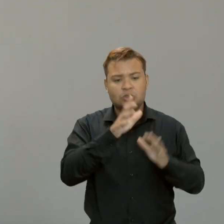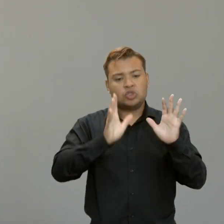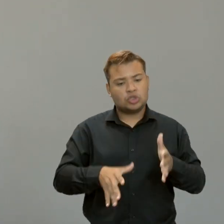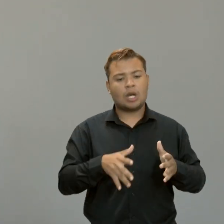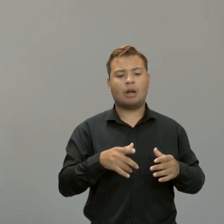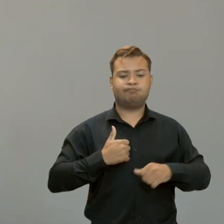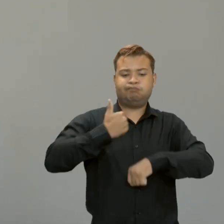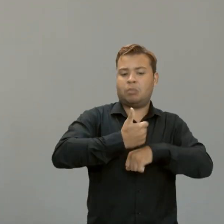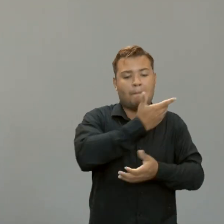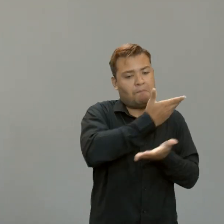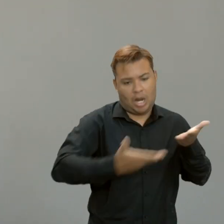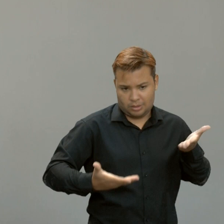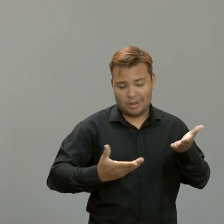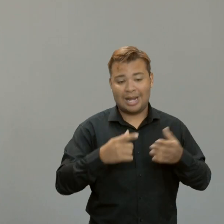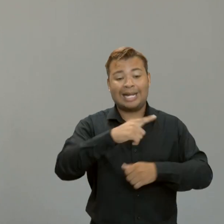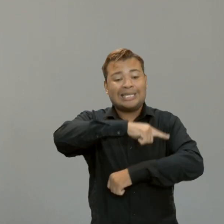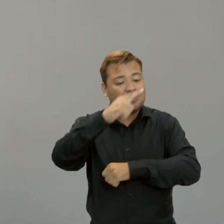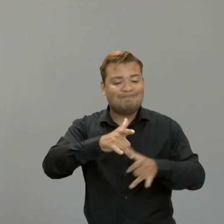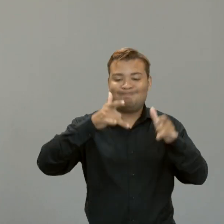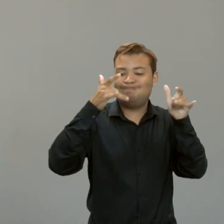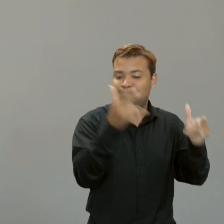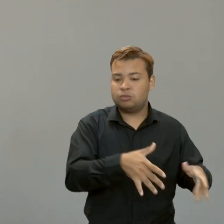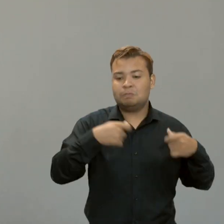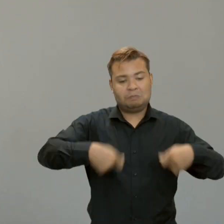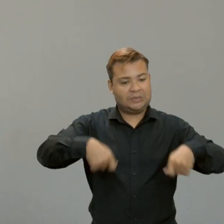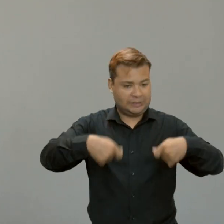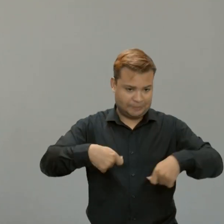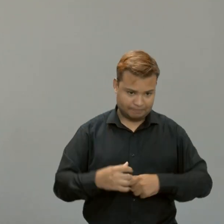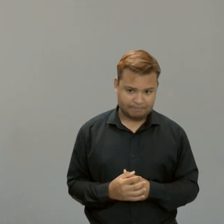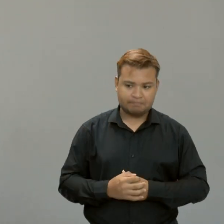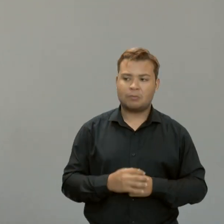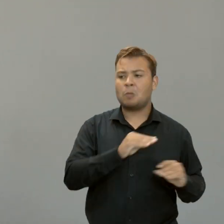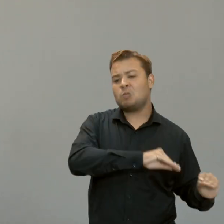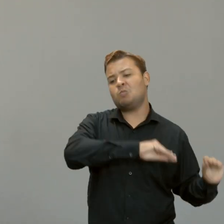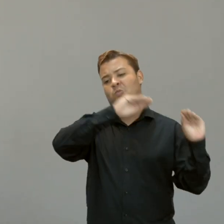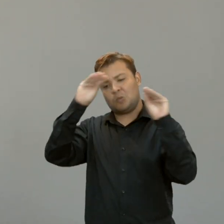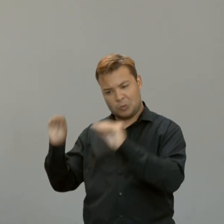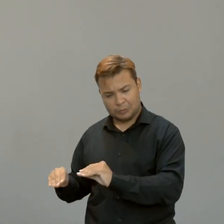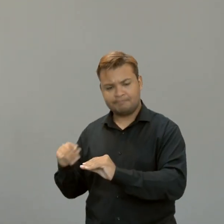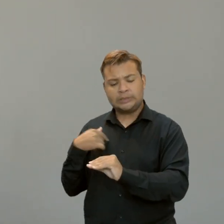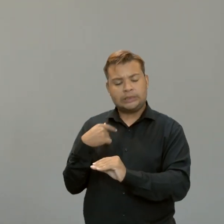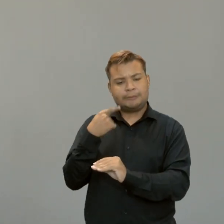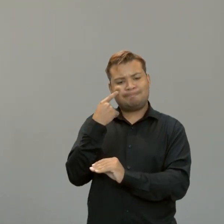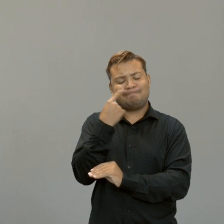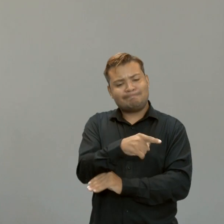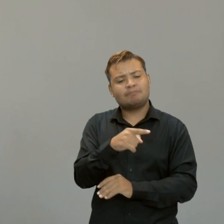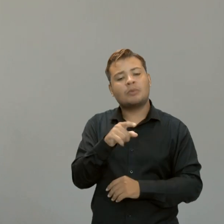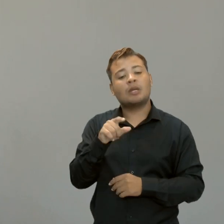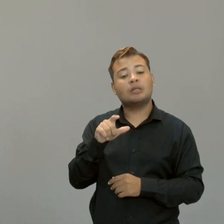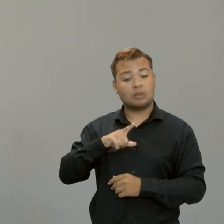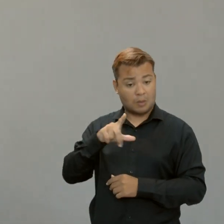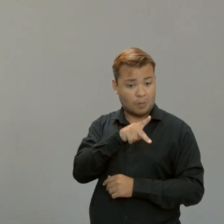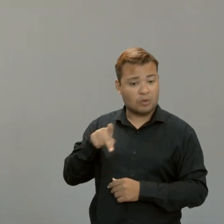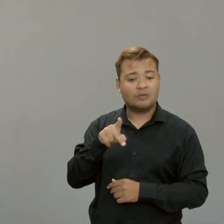e eles são obrigados a deixar Goiás. E aí nessa saída, eu acho muito interessante, a professora Tânia chama